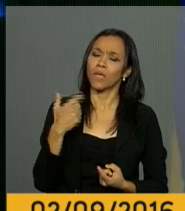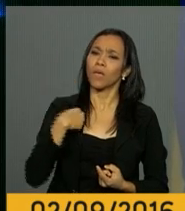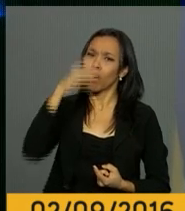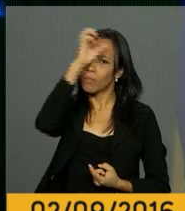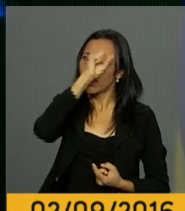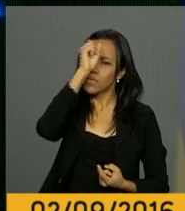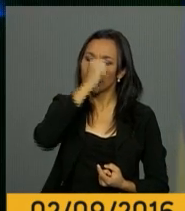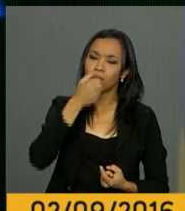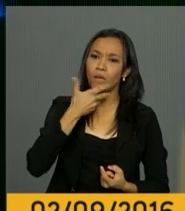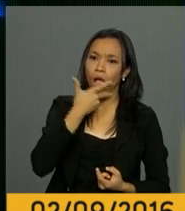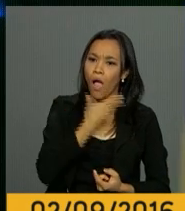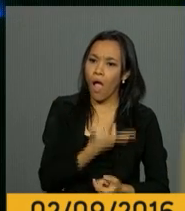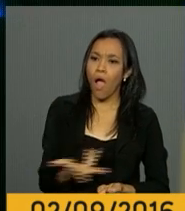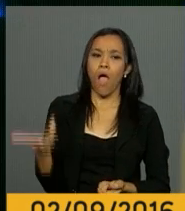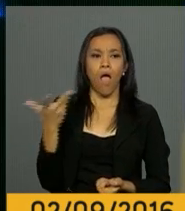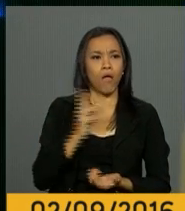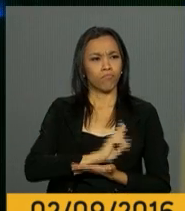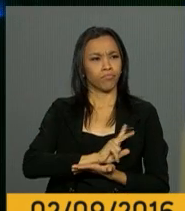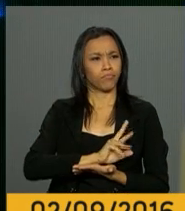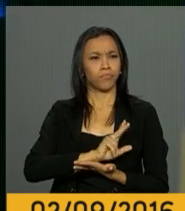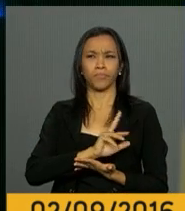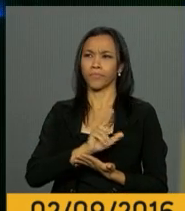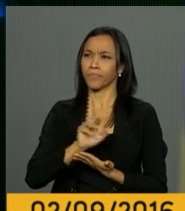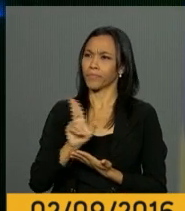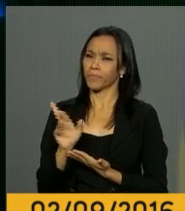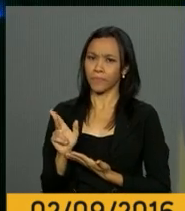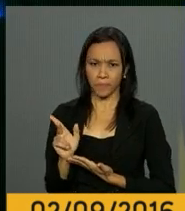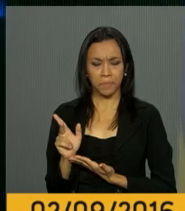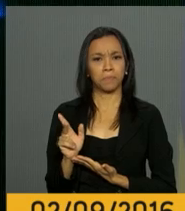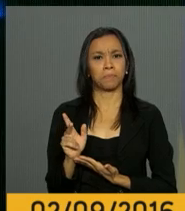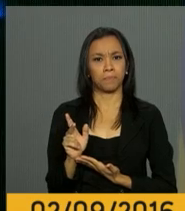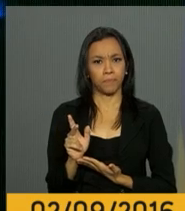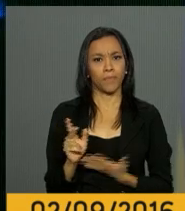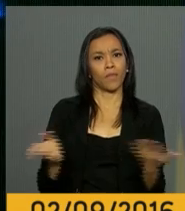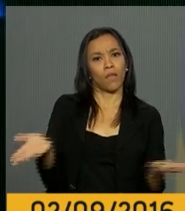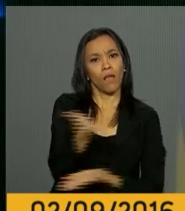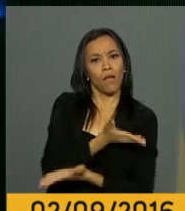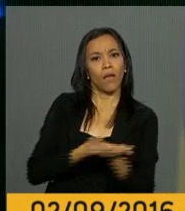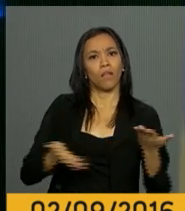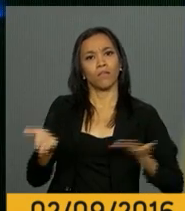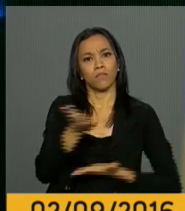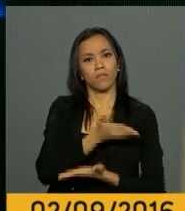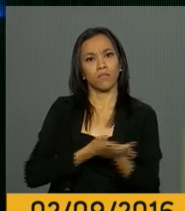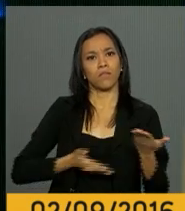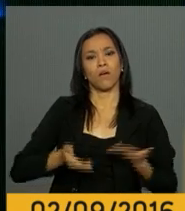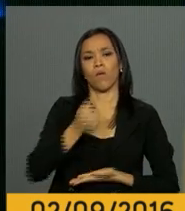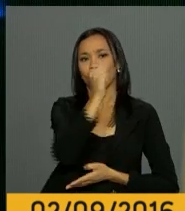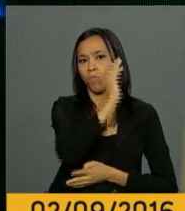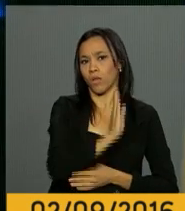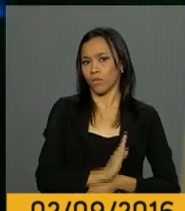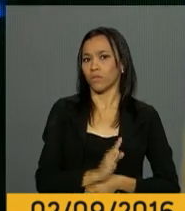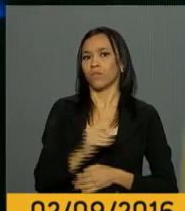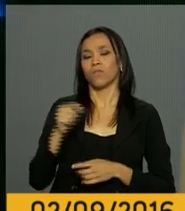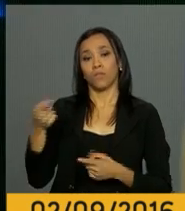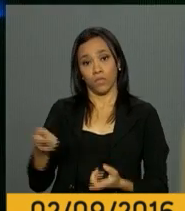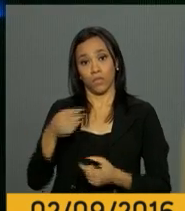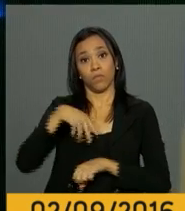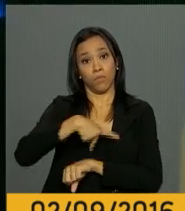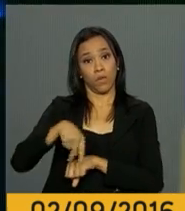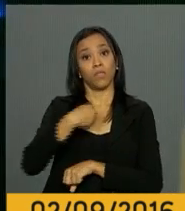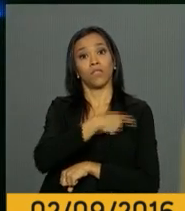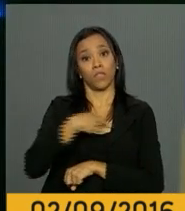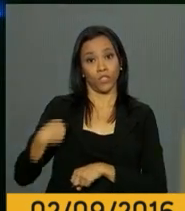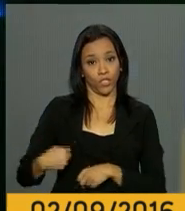a apreciar a diversidade e a profundidade das relações entre o Brasil e a China.